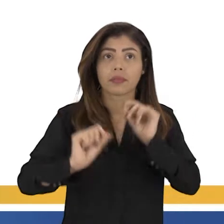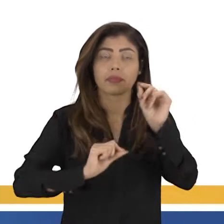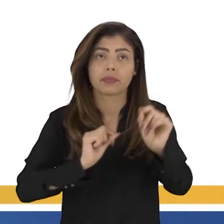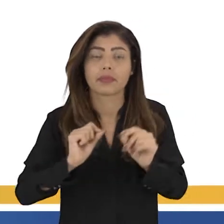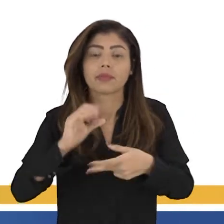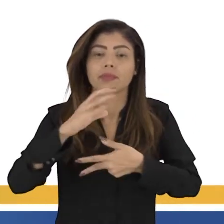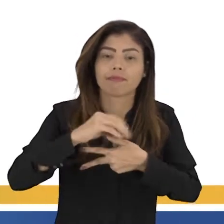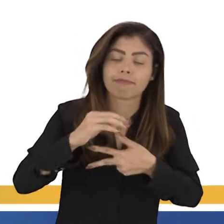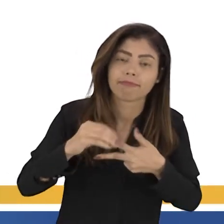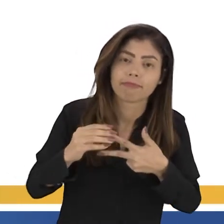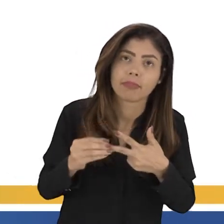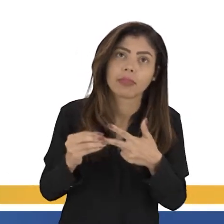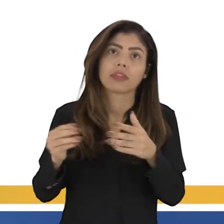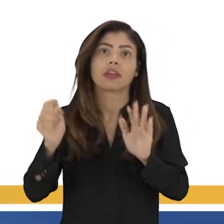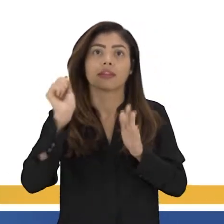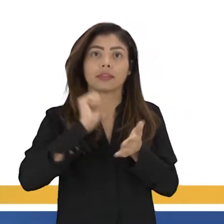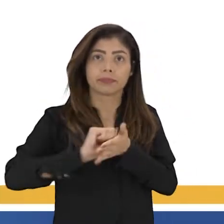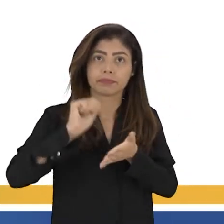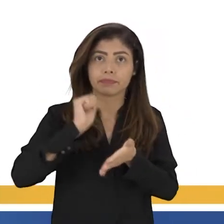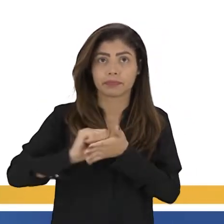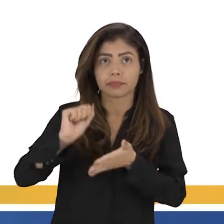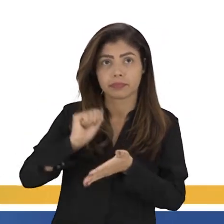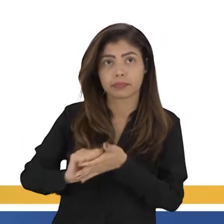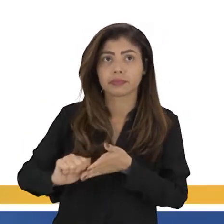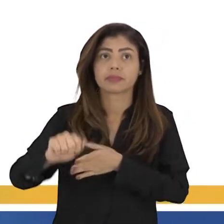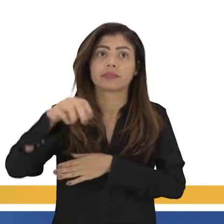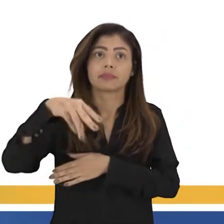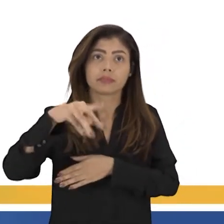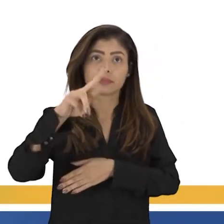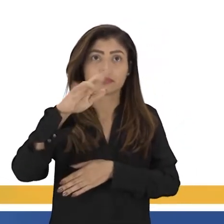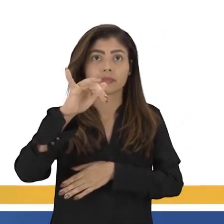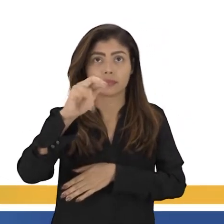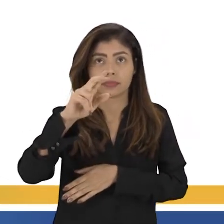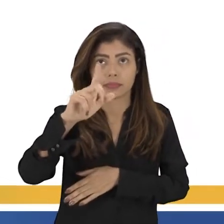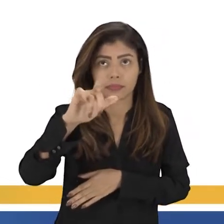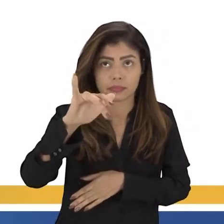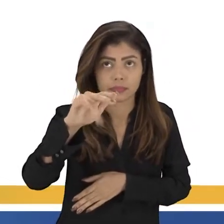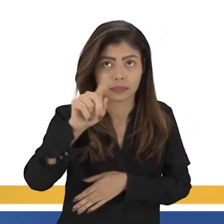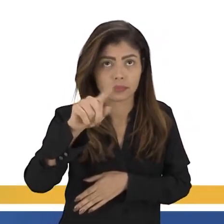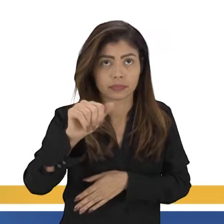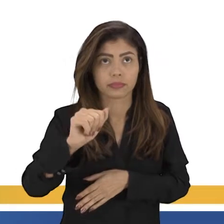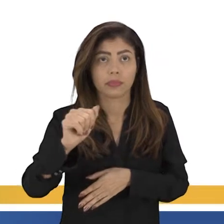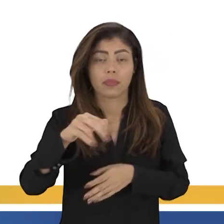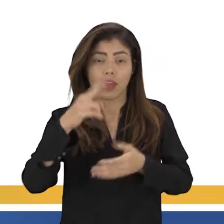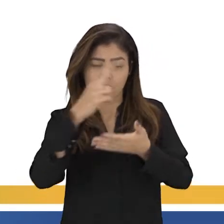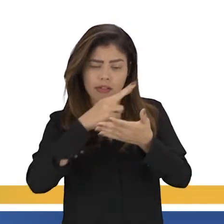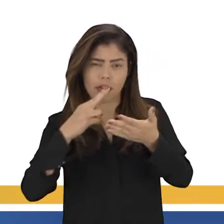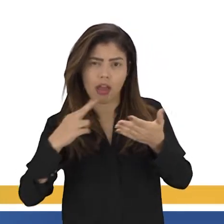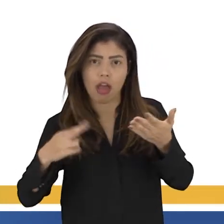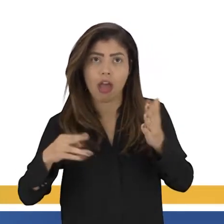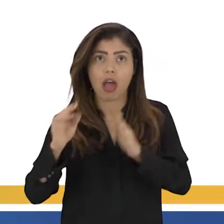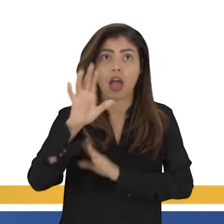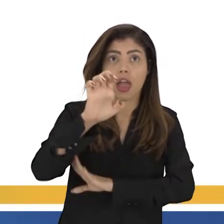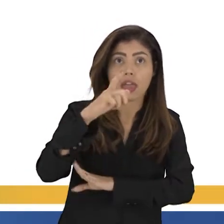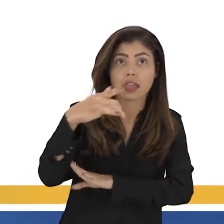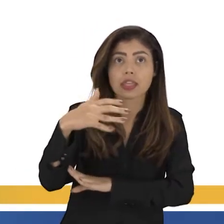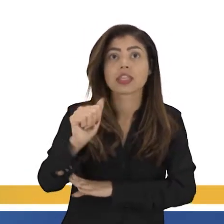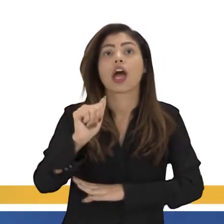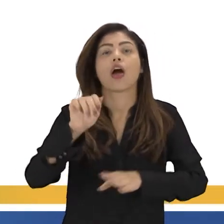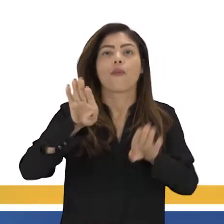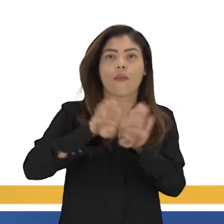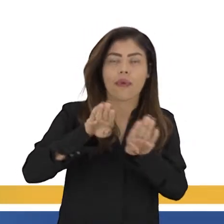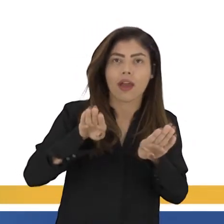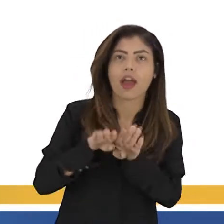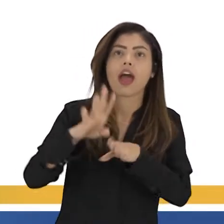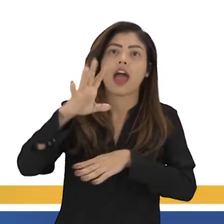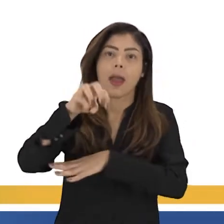o Enem, ela está descrita na matriz de referência do exame, elaborada pelo MEC, o Ministério